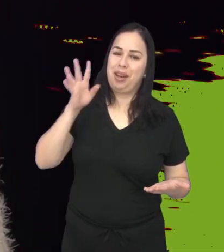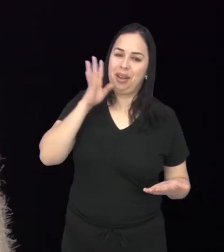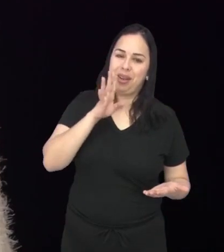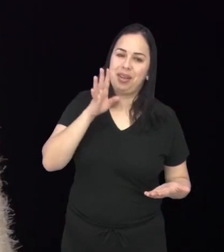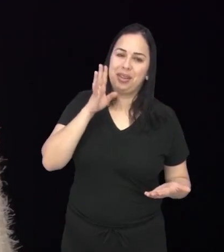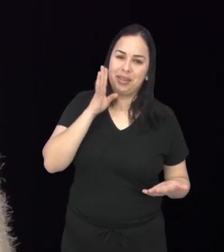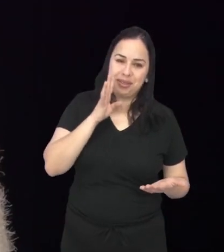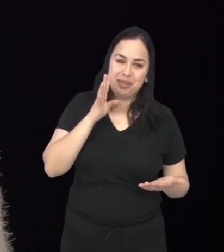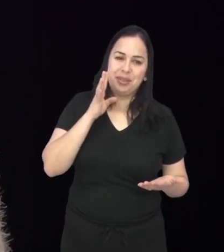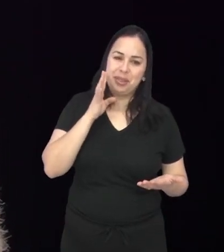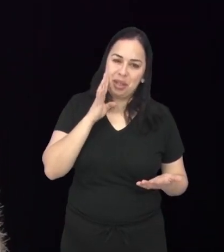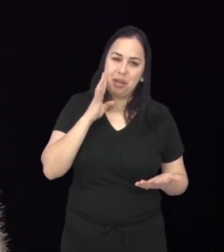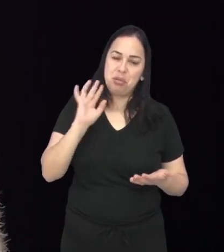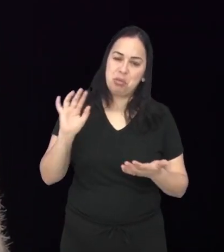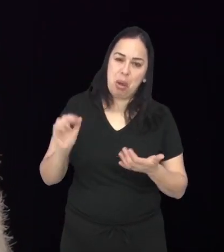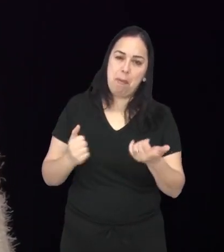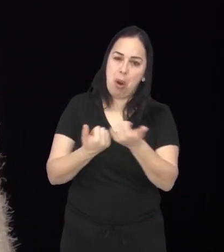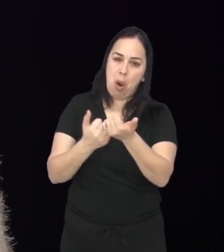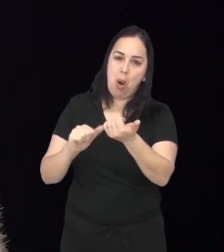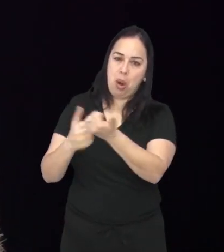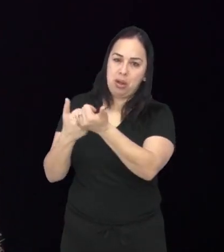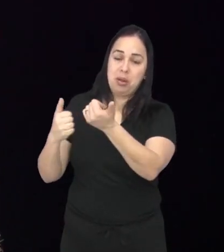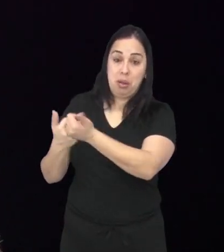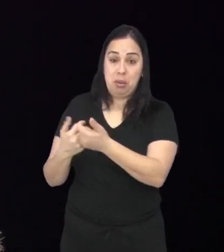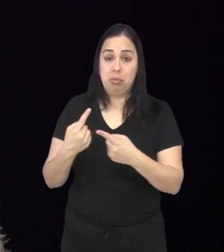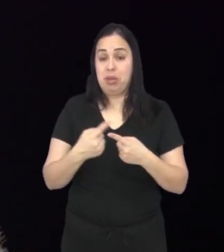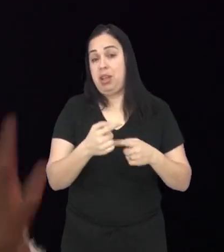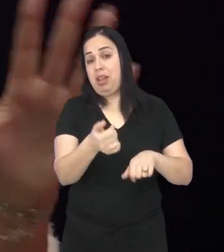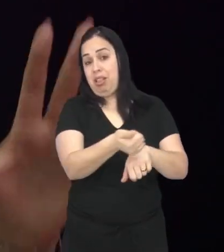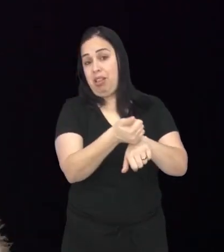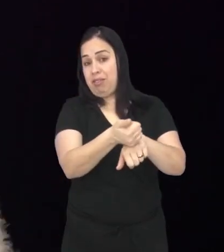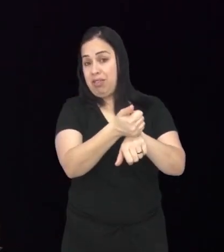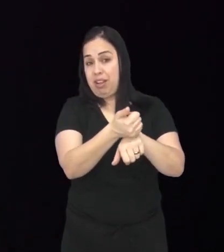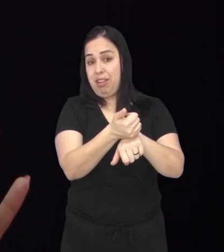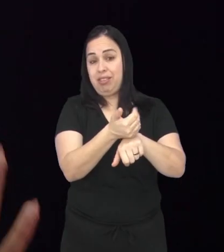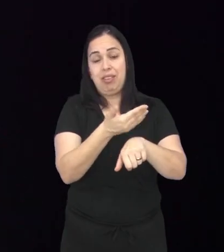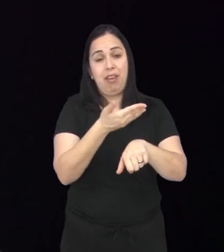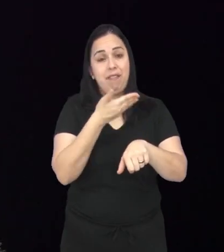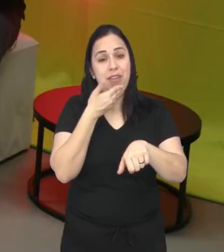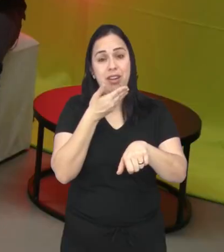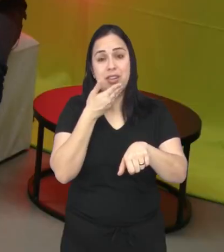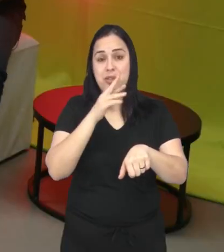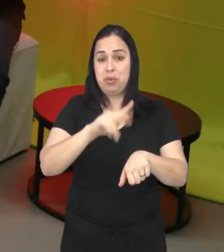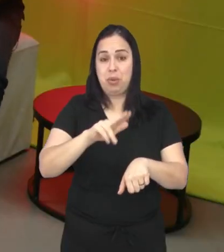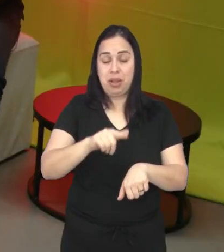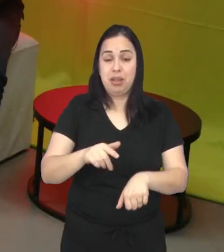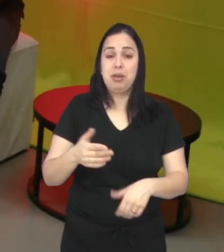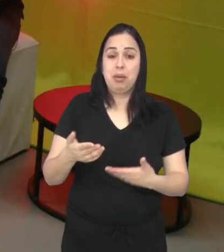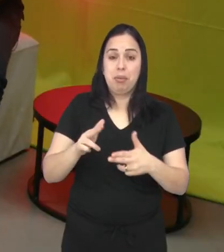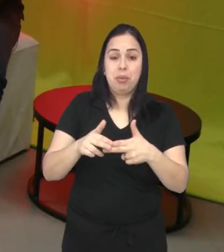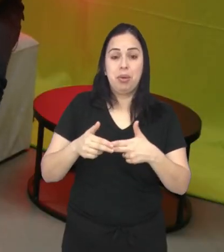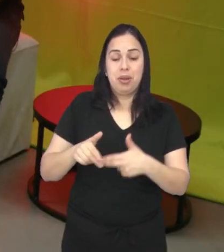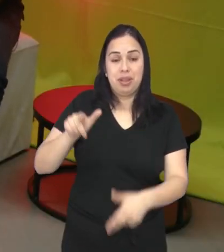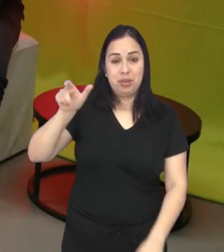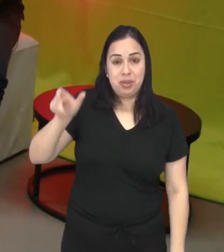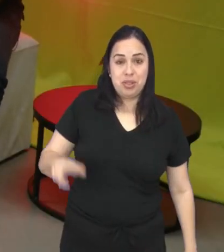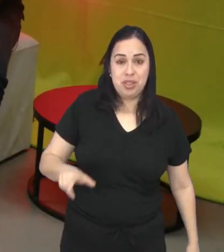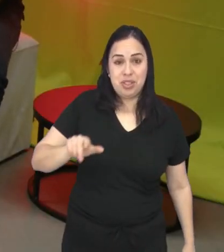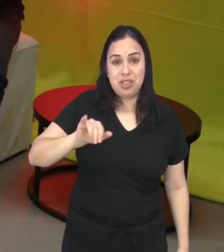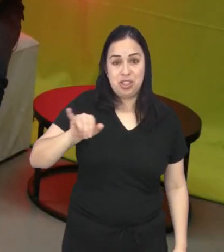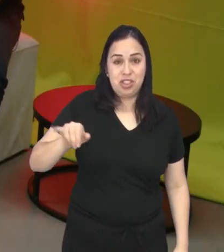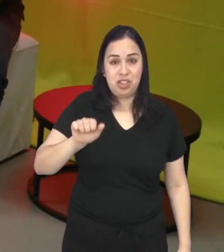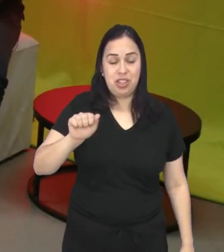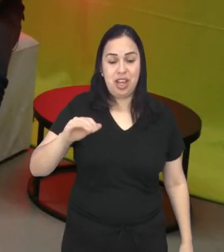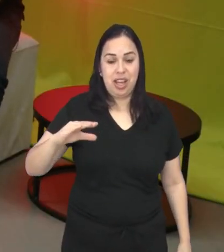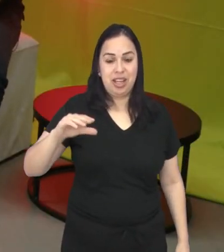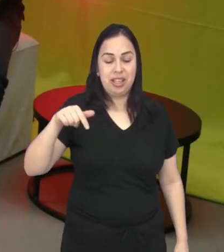Que legal os artistas terem esse tipo de apoio, né? Porque carreira de artista não é nada fácil. E o Jaques Figueiras, que tá aqui com a gente agora,